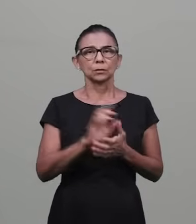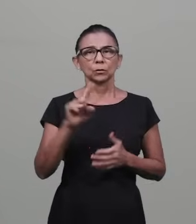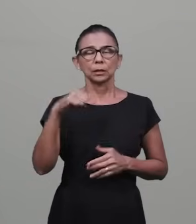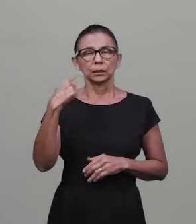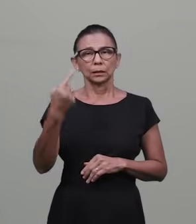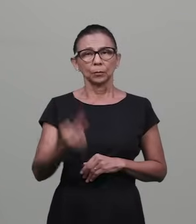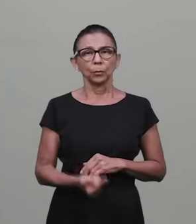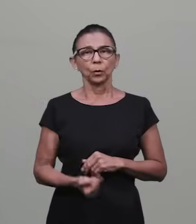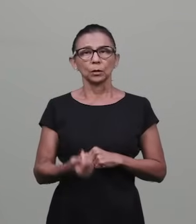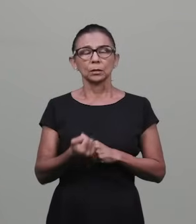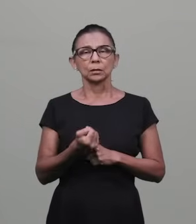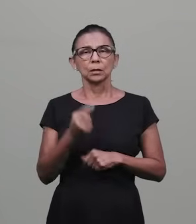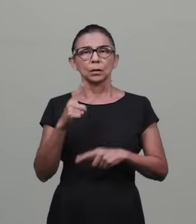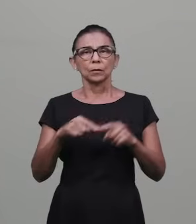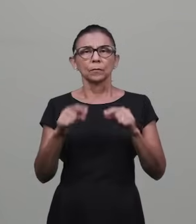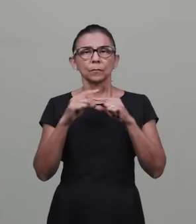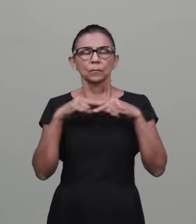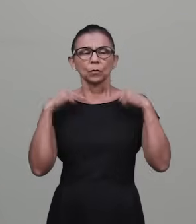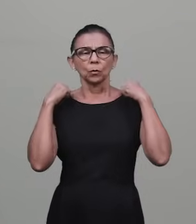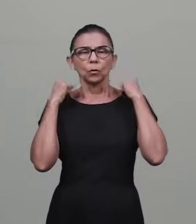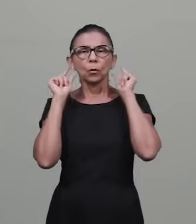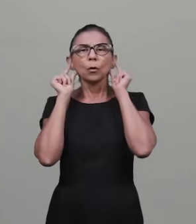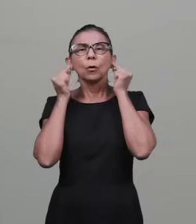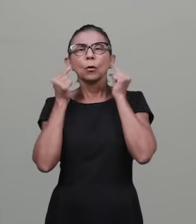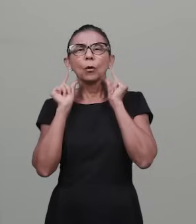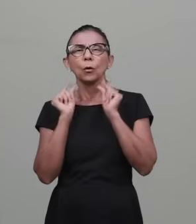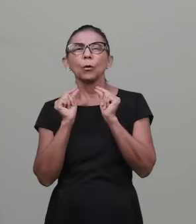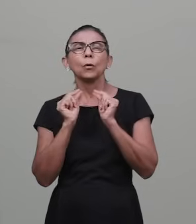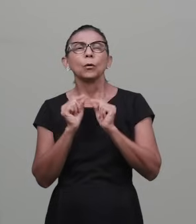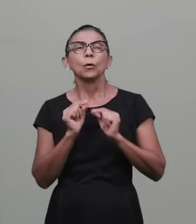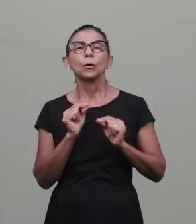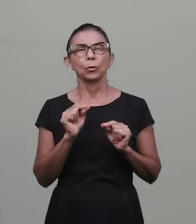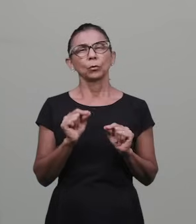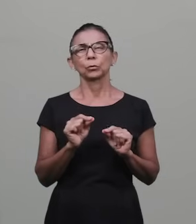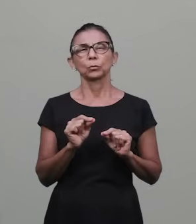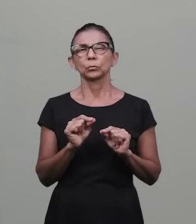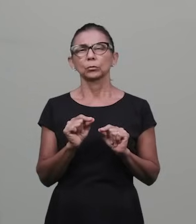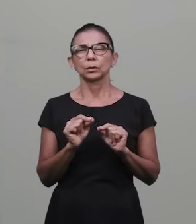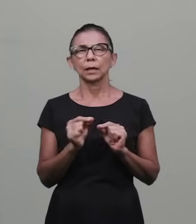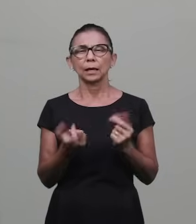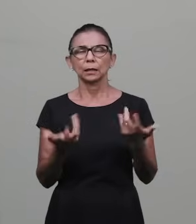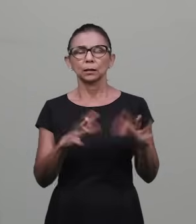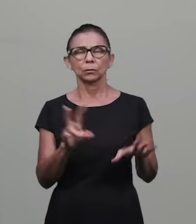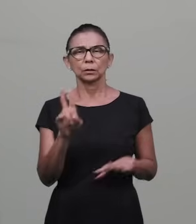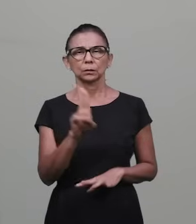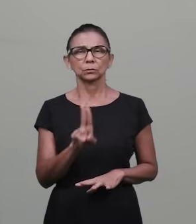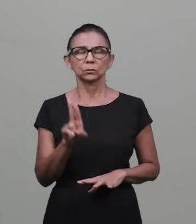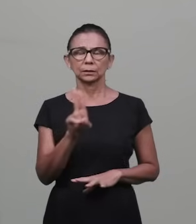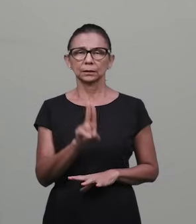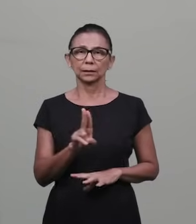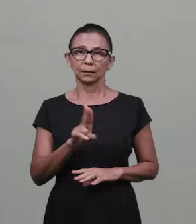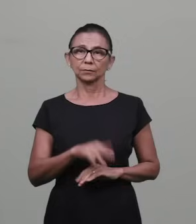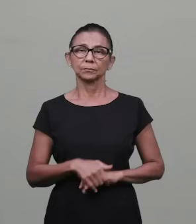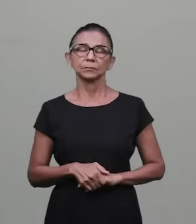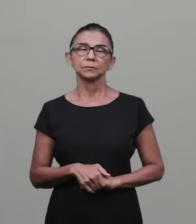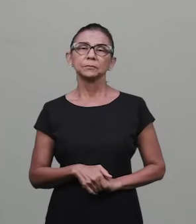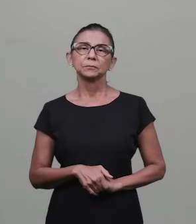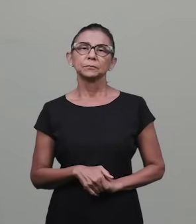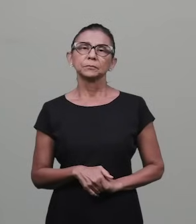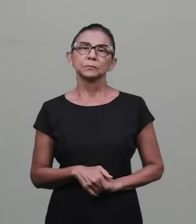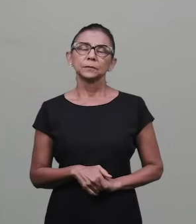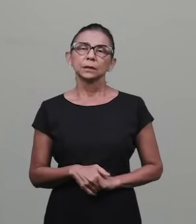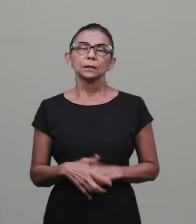joias e ela ficou viúva. Quando ela ficou viúva, antes de casar com o Zwinglio, ela teve filhos, né?